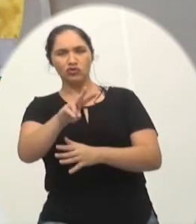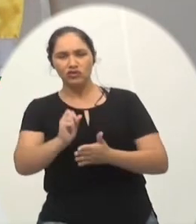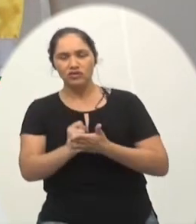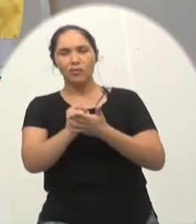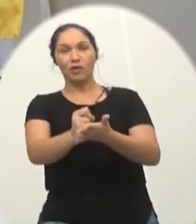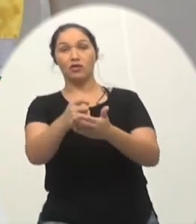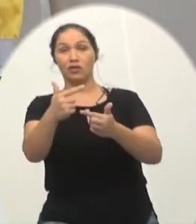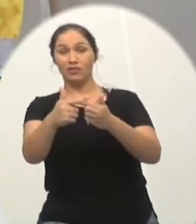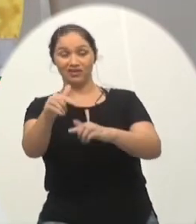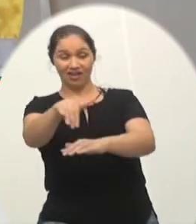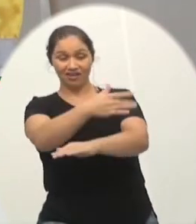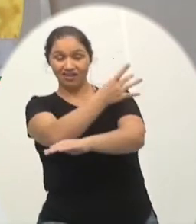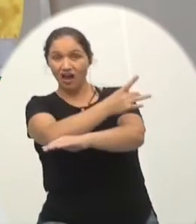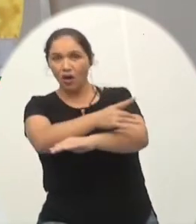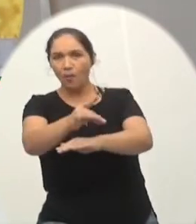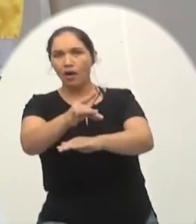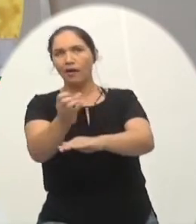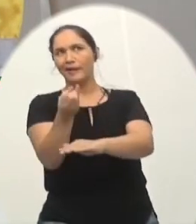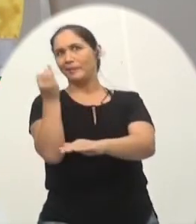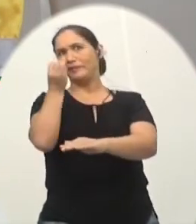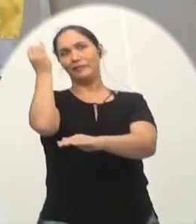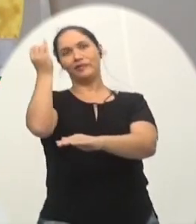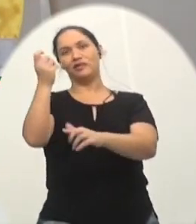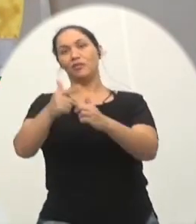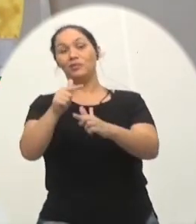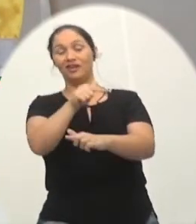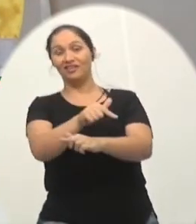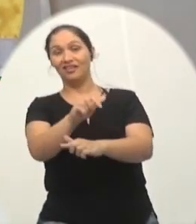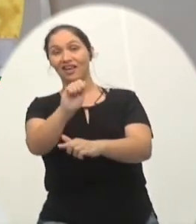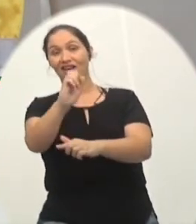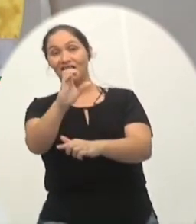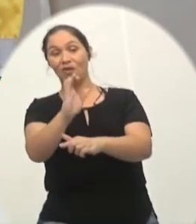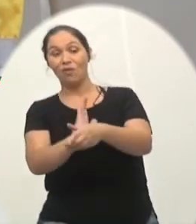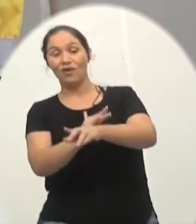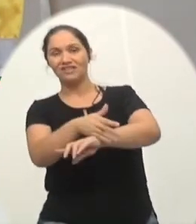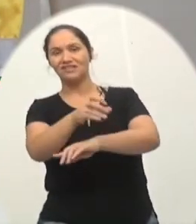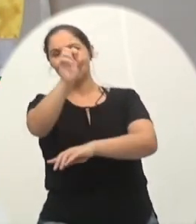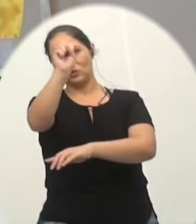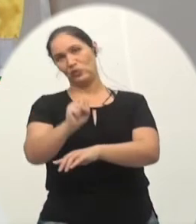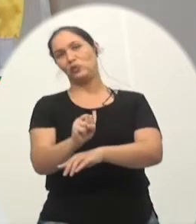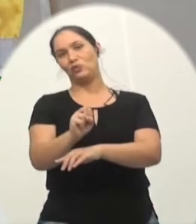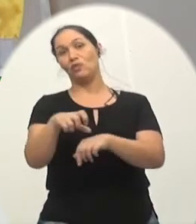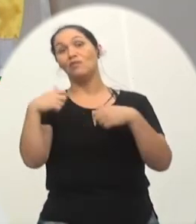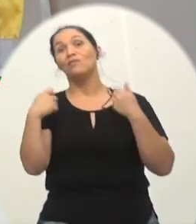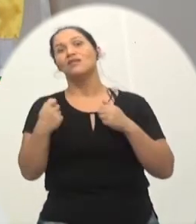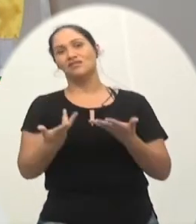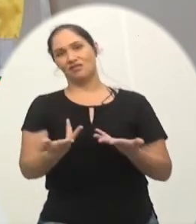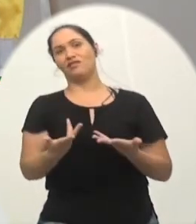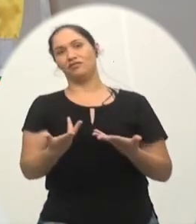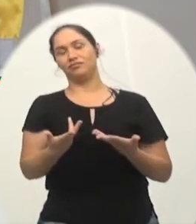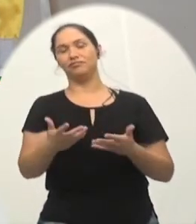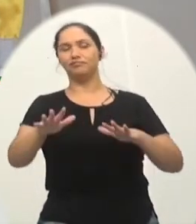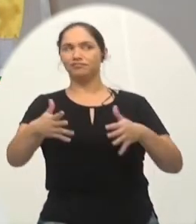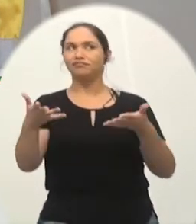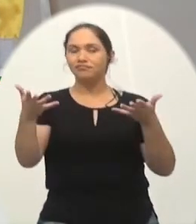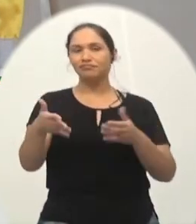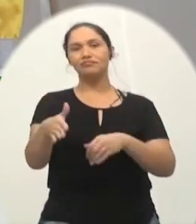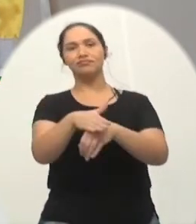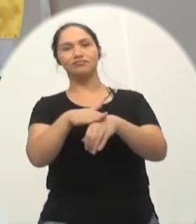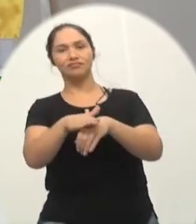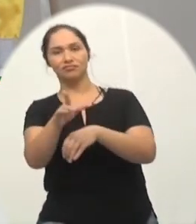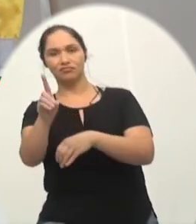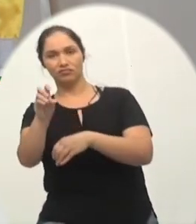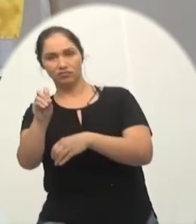obra tão importante, que é o acesso sul do nosso município de Criciúma. E com certeza, conversando hoje com o Douglas Borba, parece